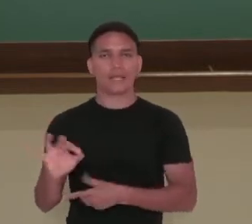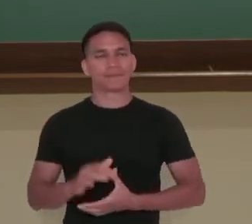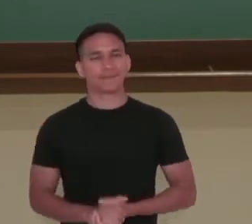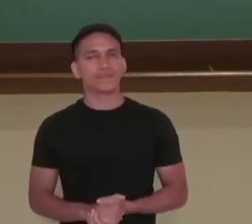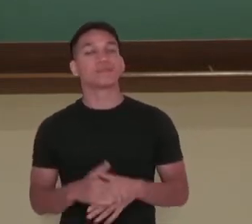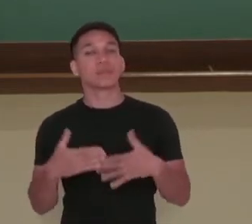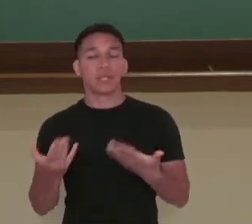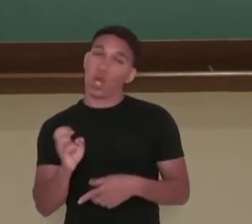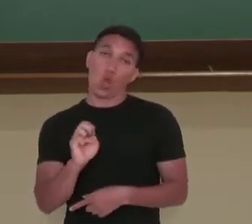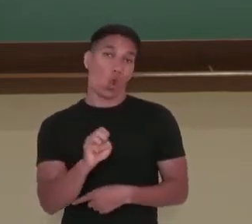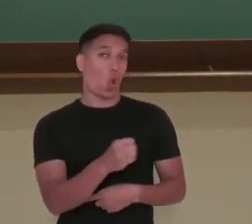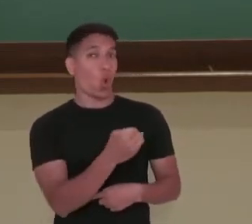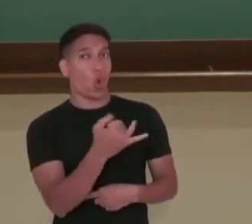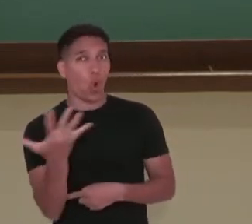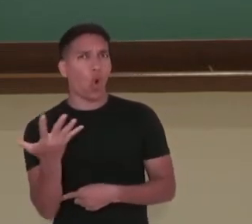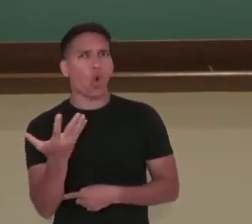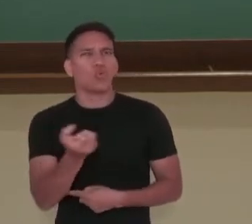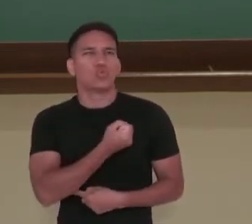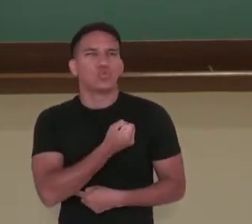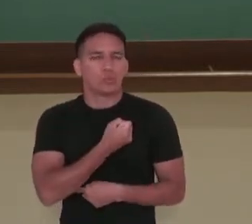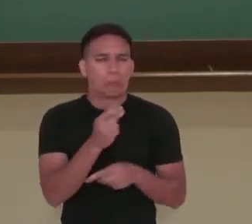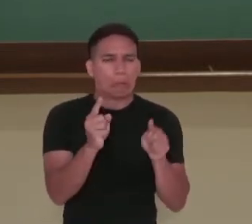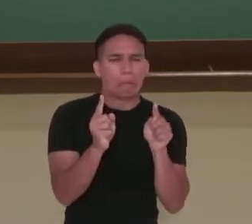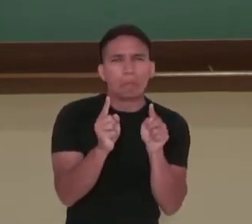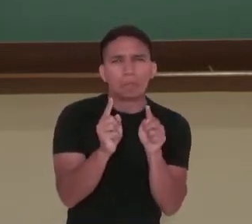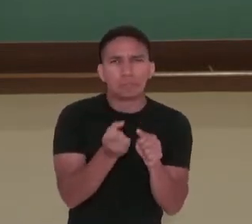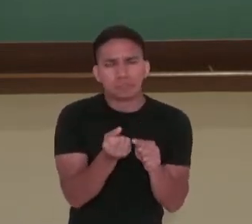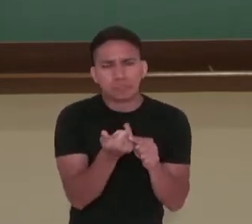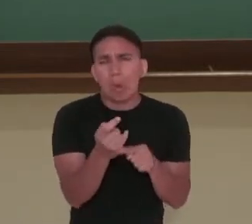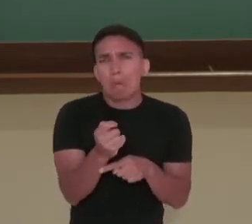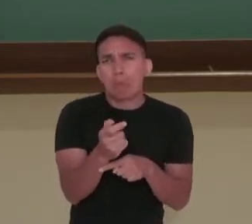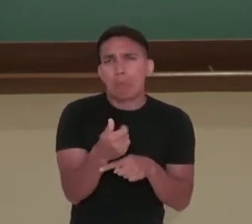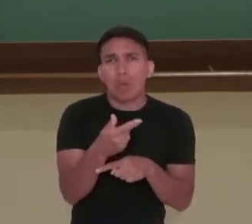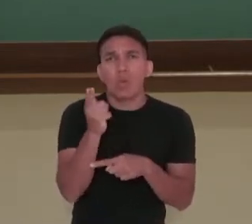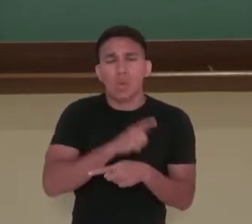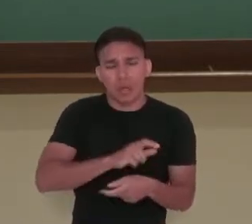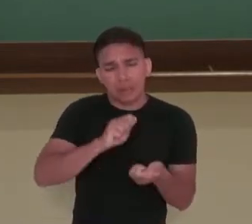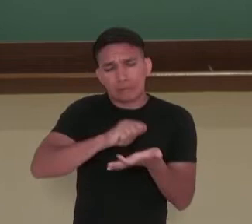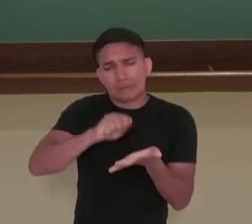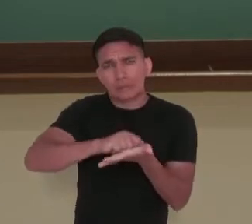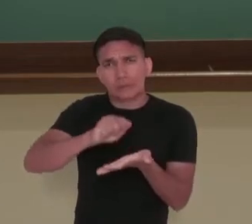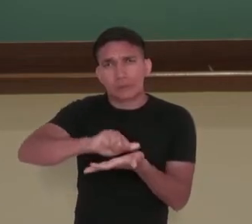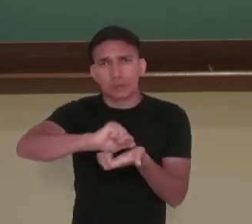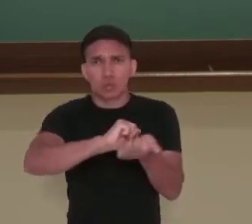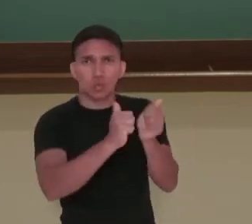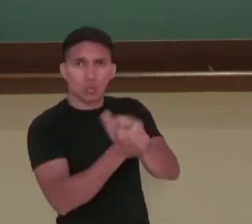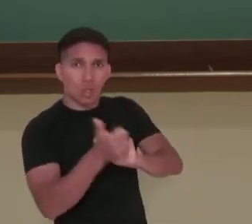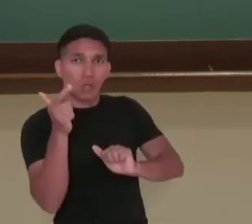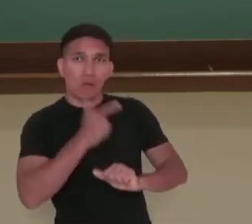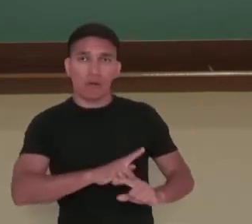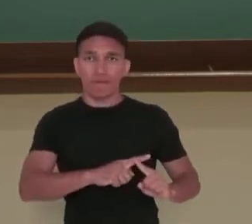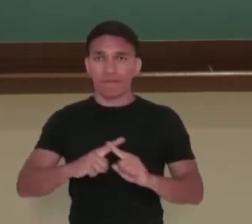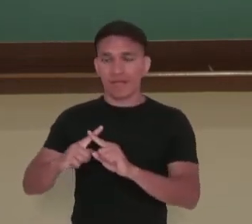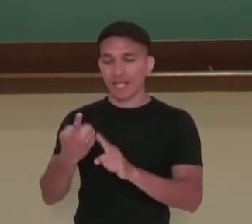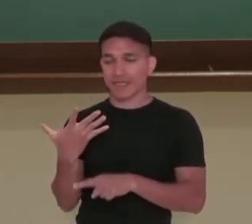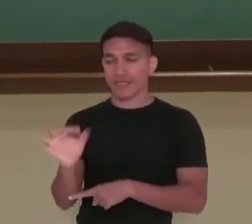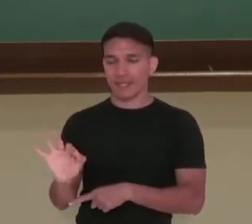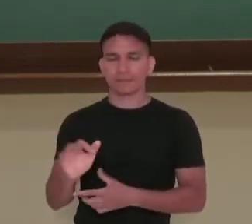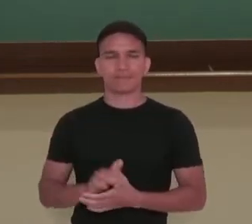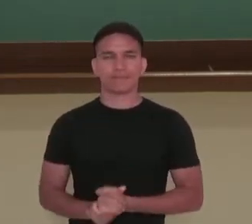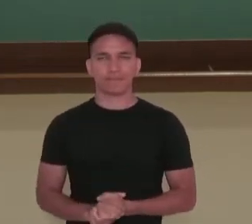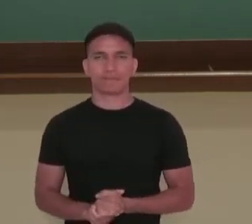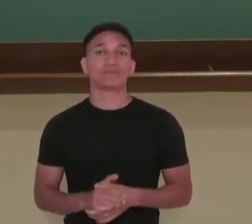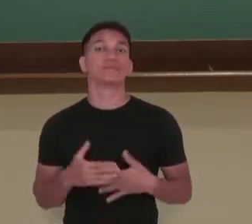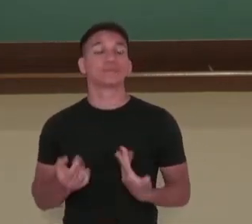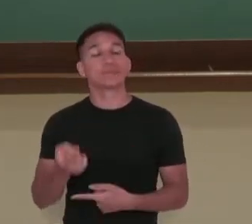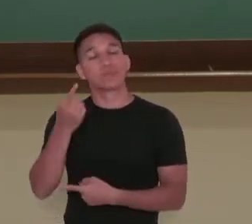Ou ainda, você pega um número muito pequeno, você pode escrever esse número pequeno usando uma potência de base 10. Então,